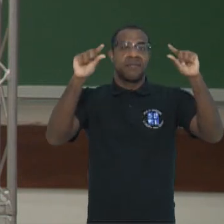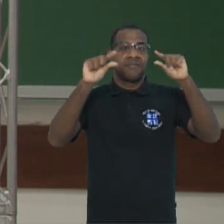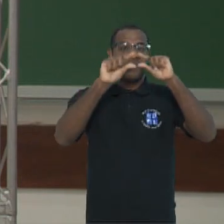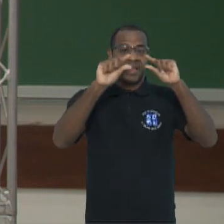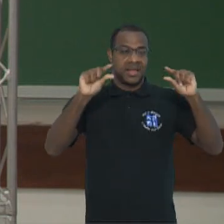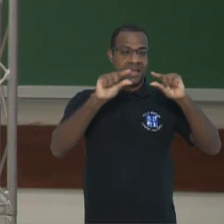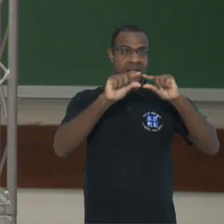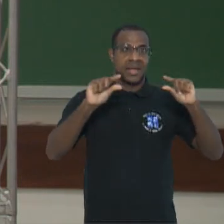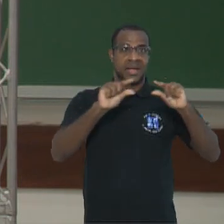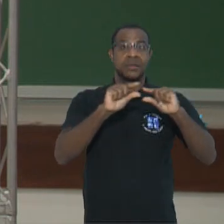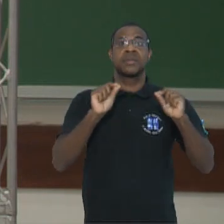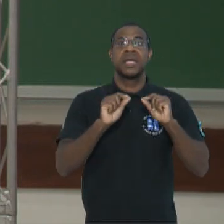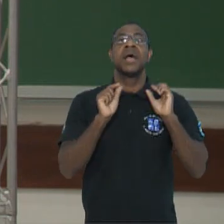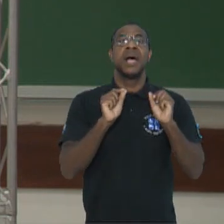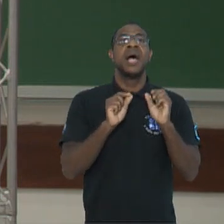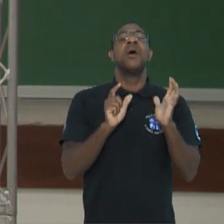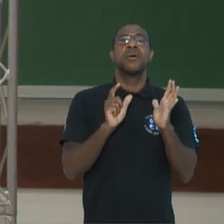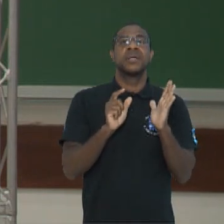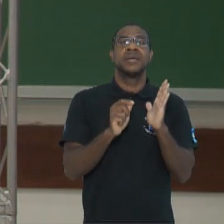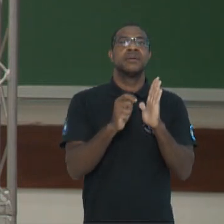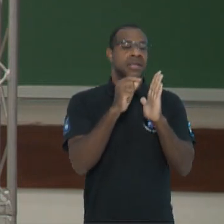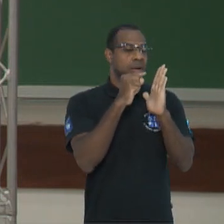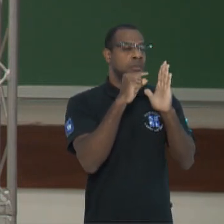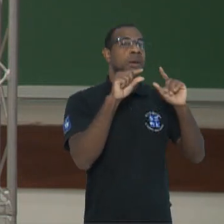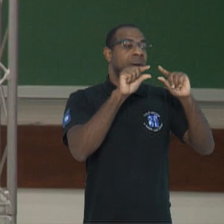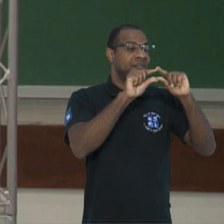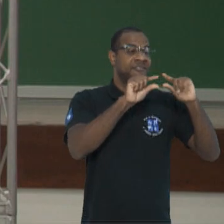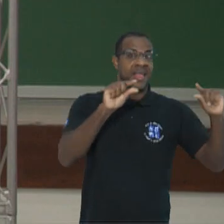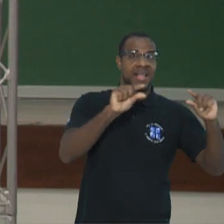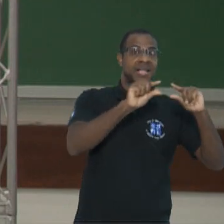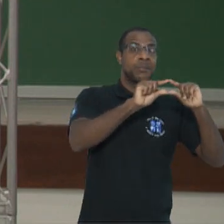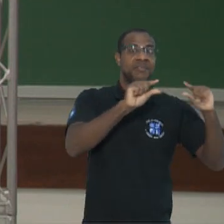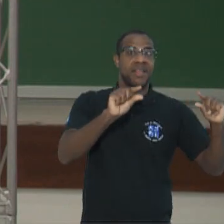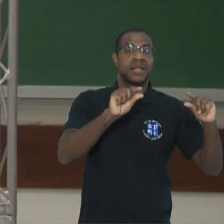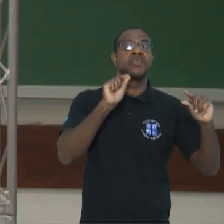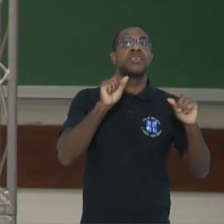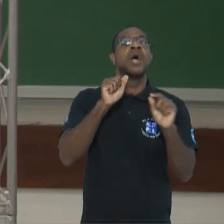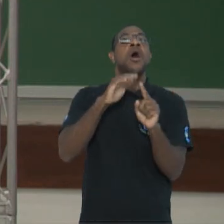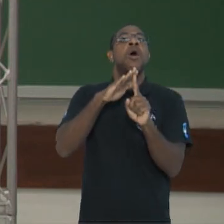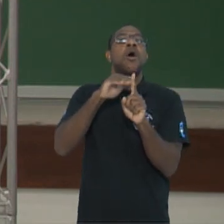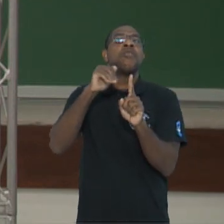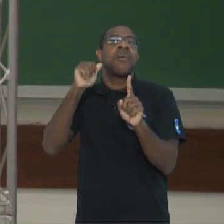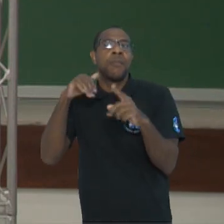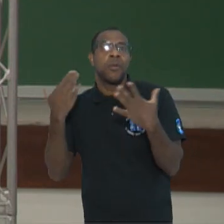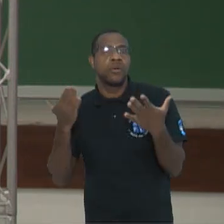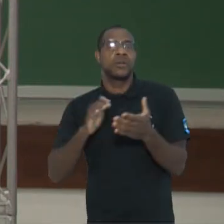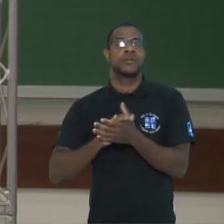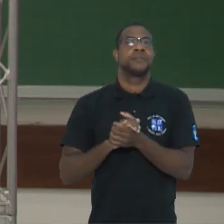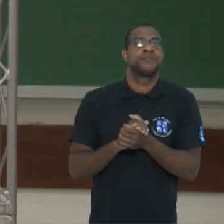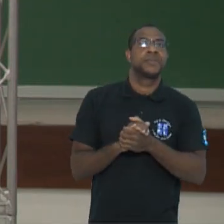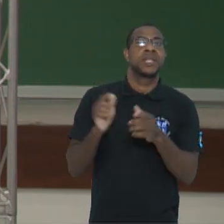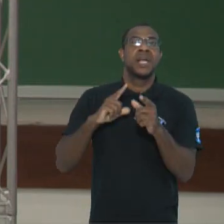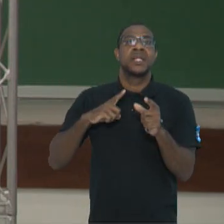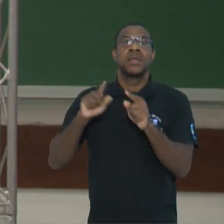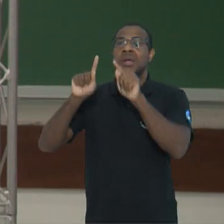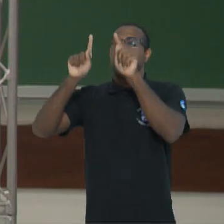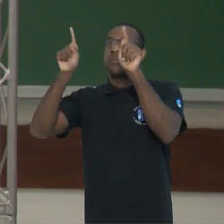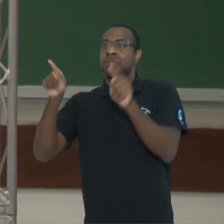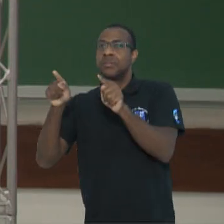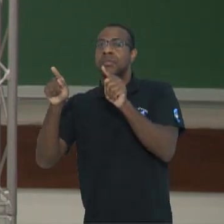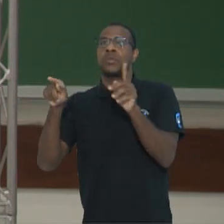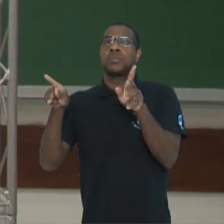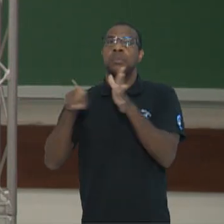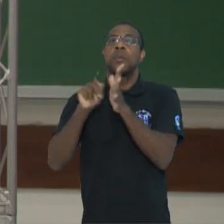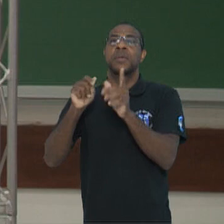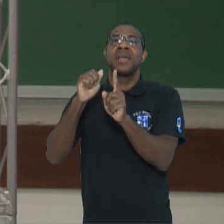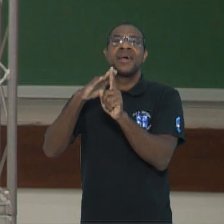citação de alguém. Como eu falei, nós temos sempre, quando é citação, entre parênteses, o nome de quem disse essa